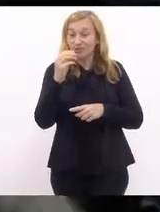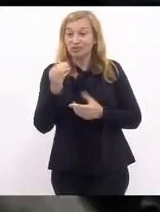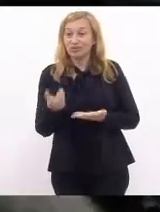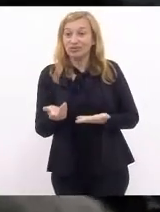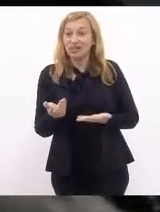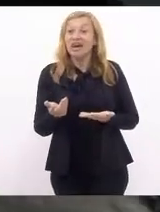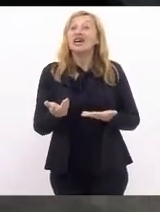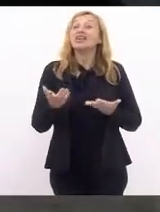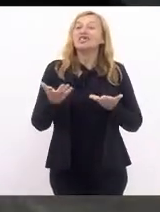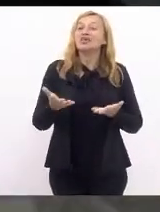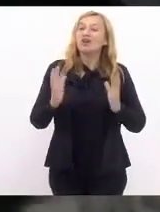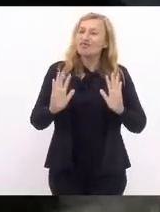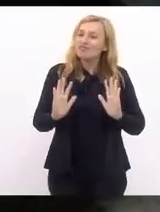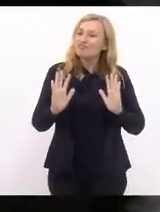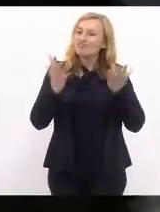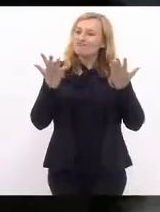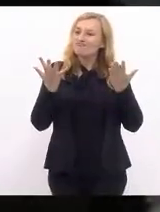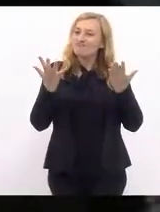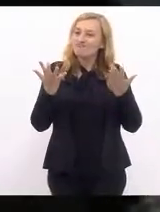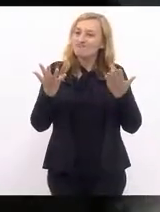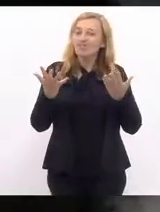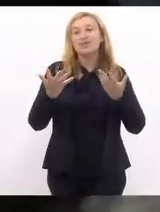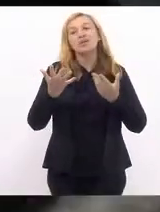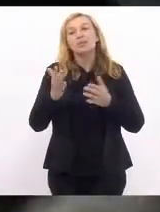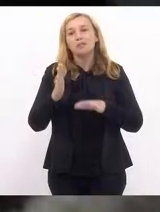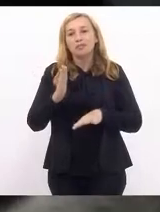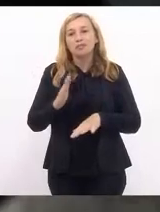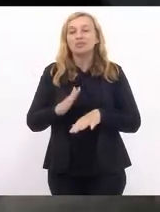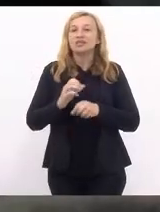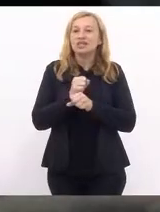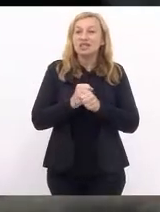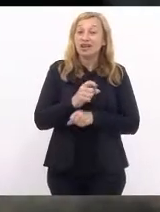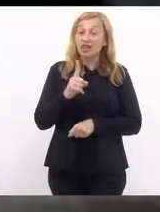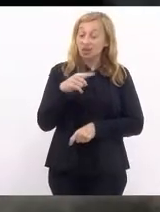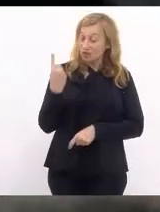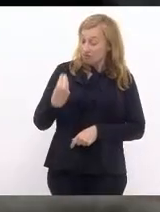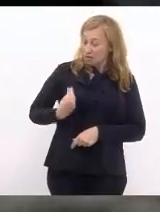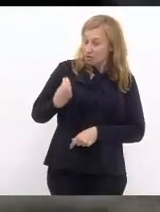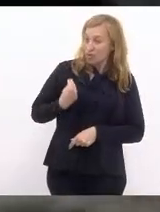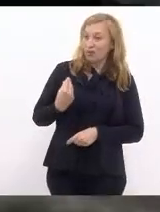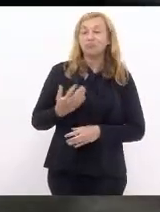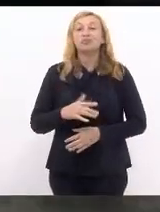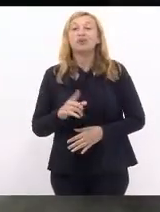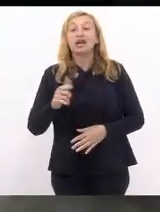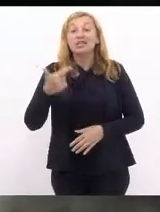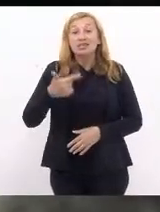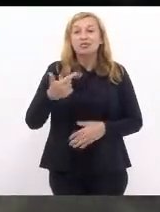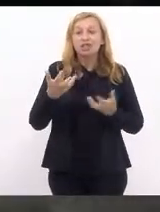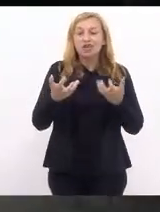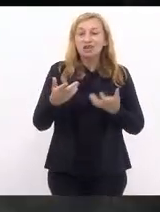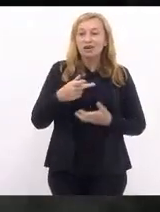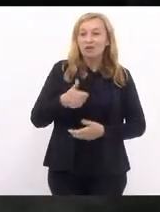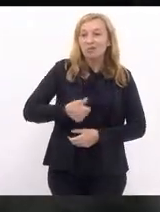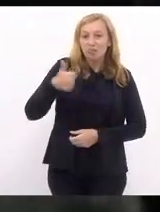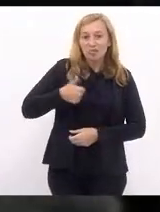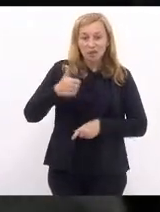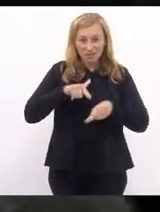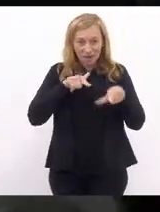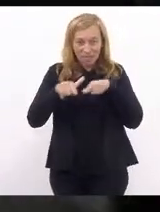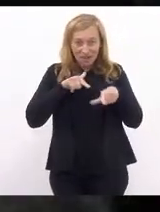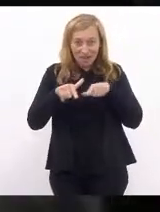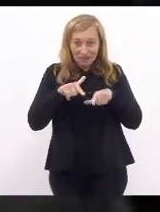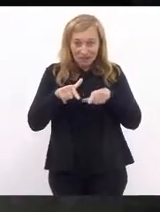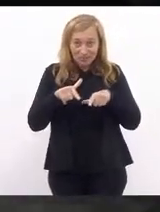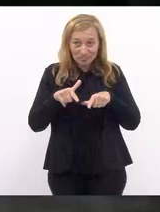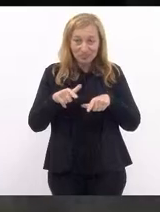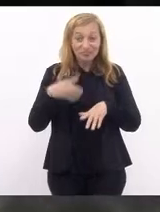Então acho que a comemoração maior desse ano é a gente está vivo segundo lugar queria dizer que é o meu primeiro mandato